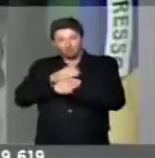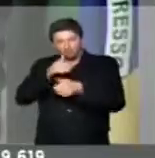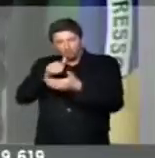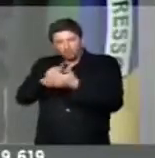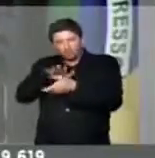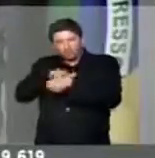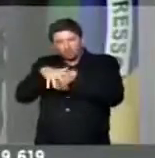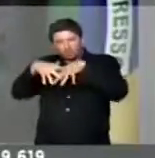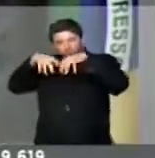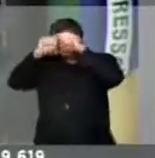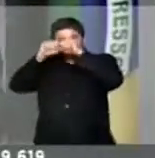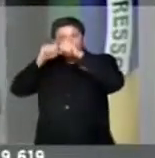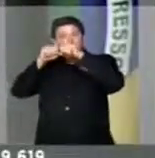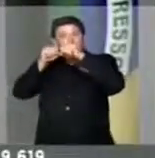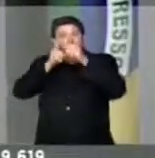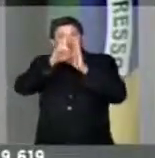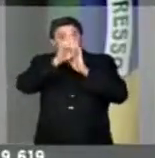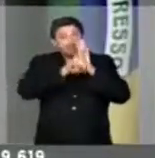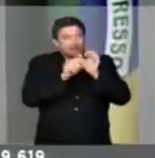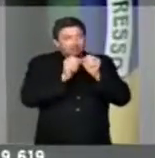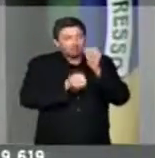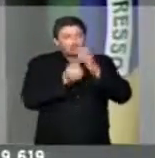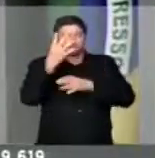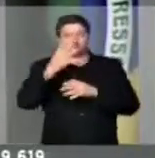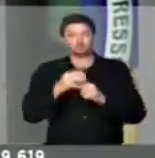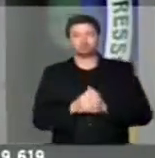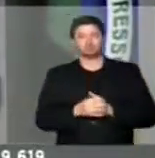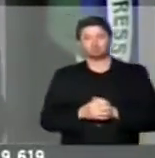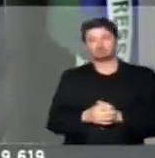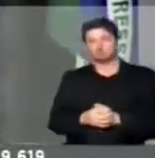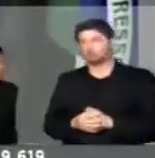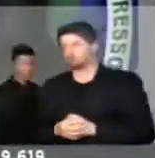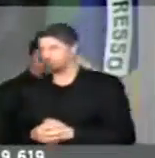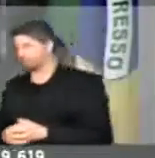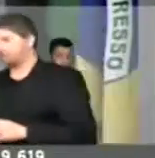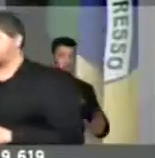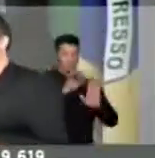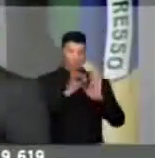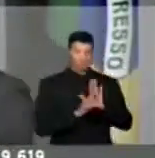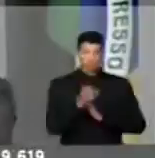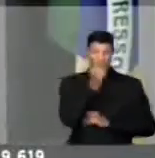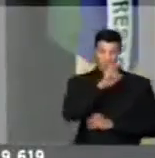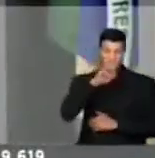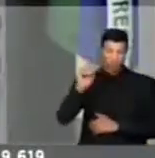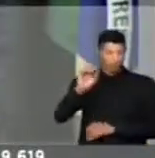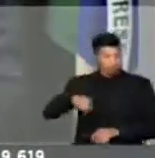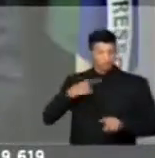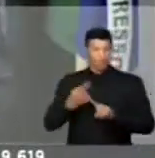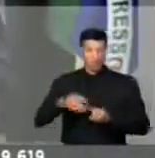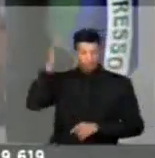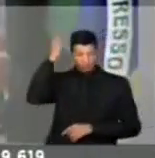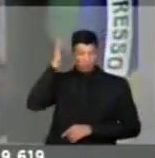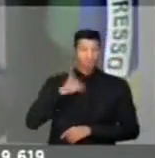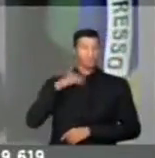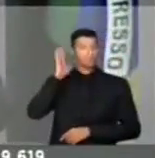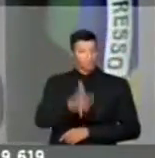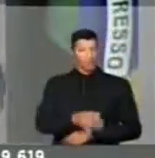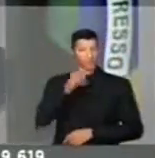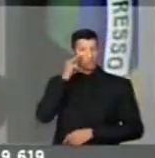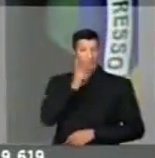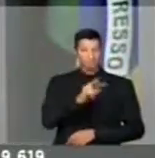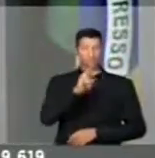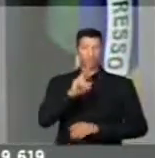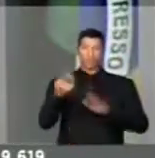luzes, foi feito um decreto, o 850, que é o maior absurdo que eu já vi